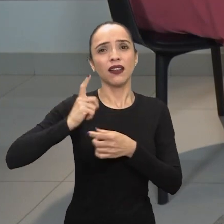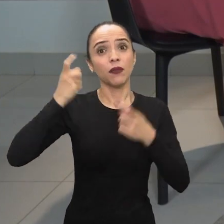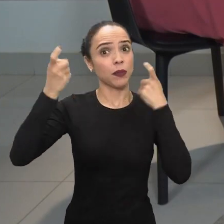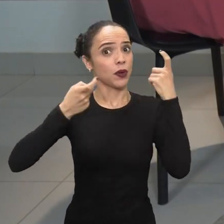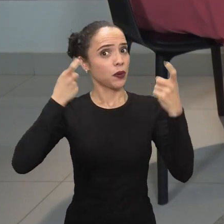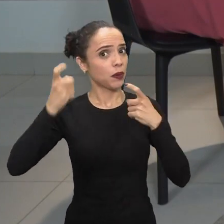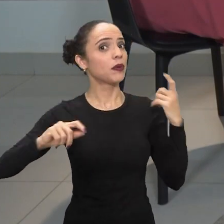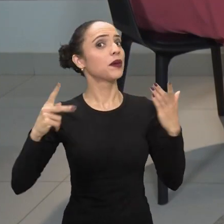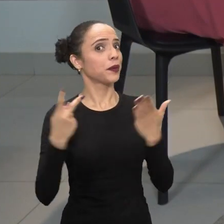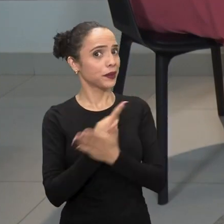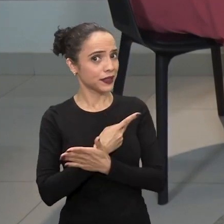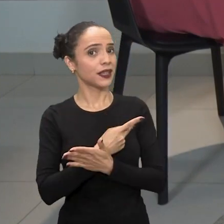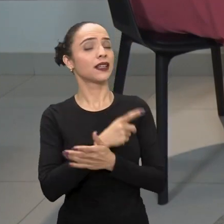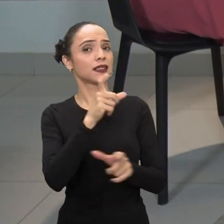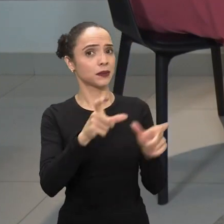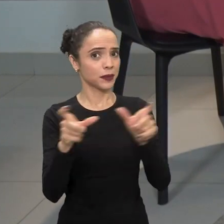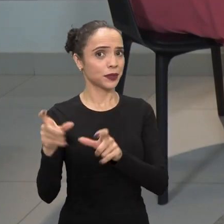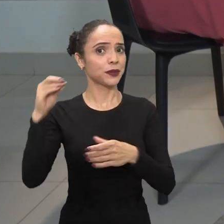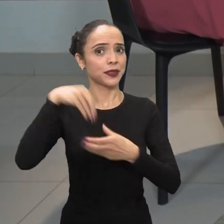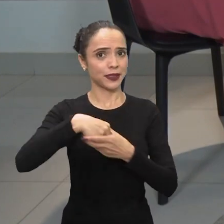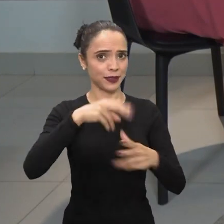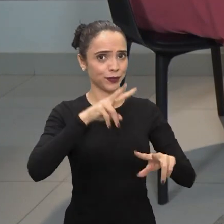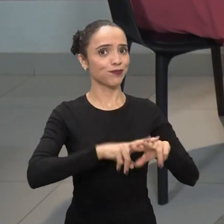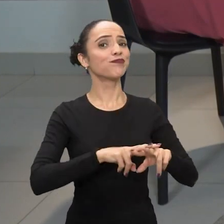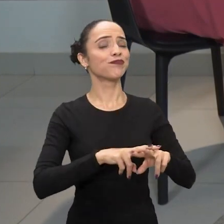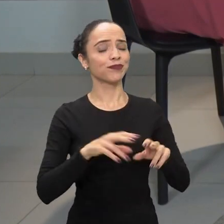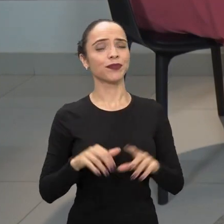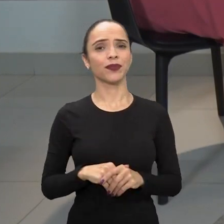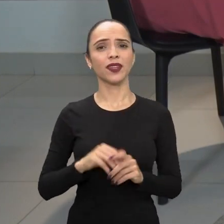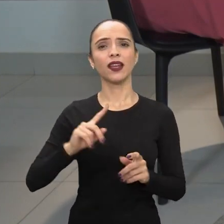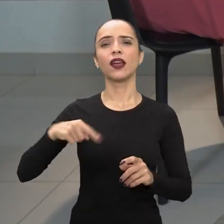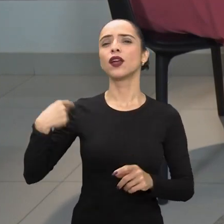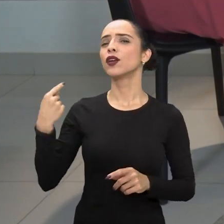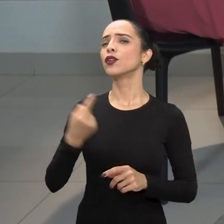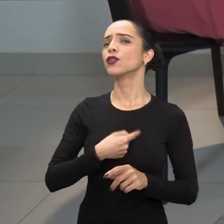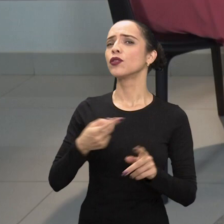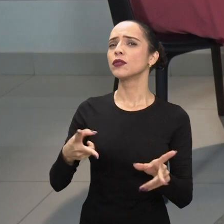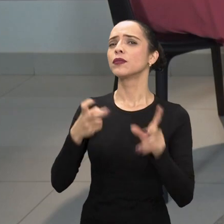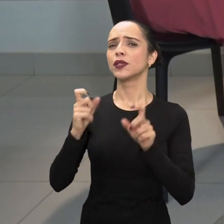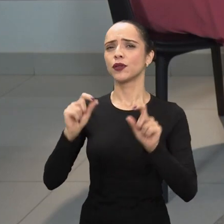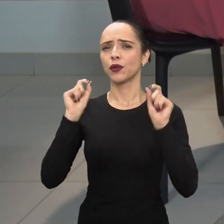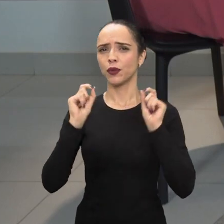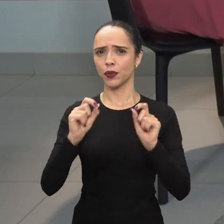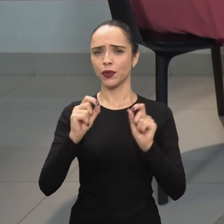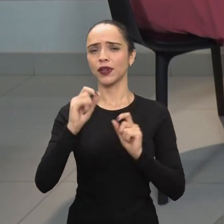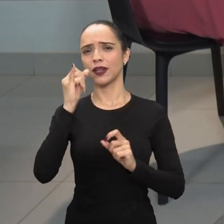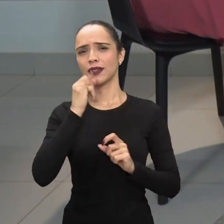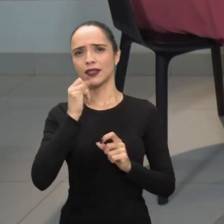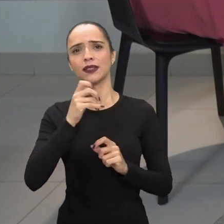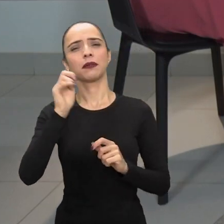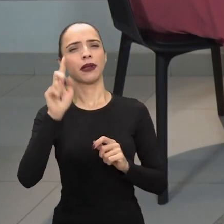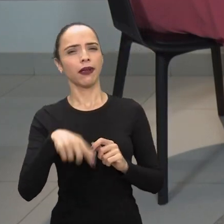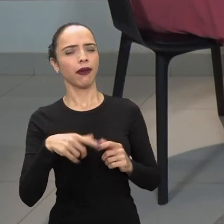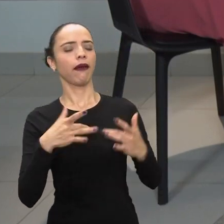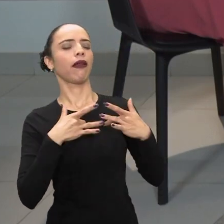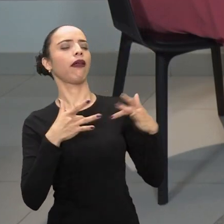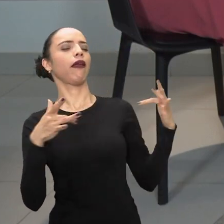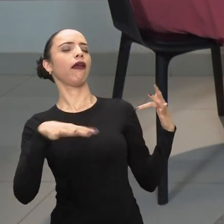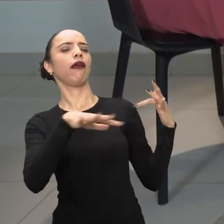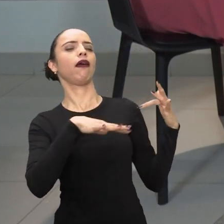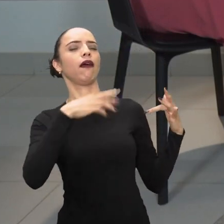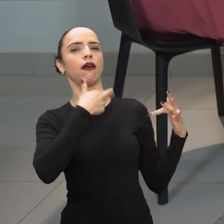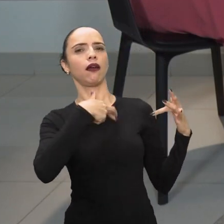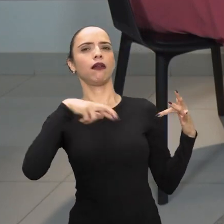mas e por outro lado o que que a gente observa Na verdade até mesmo no quesito assistência religiosa religiosa também